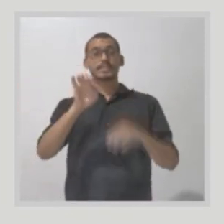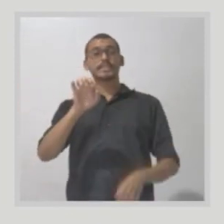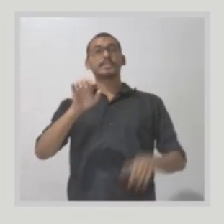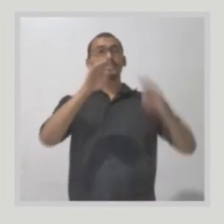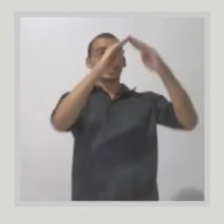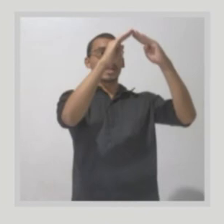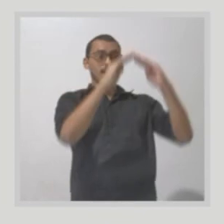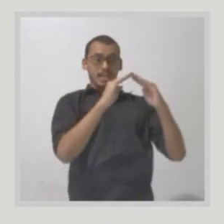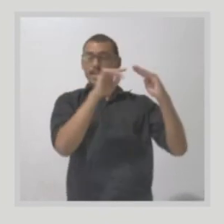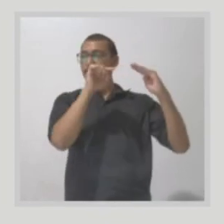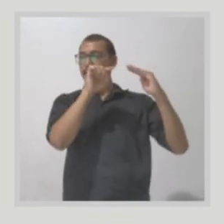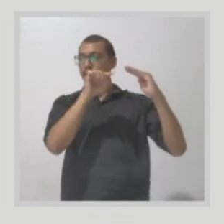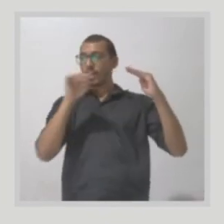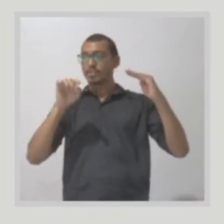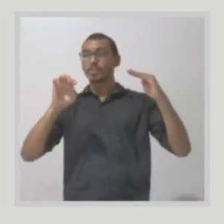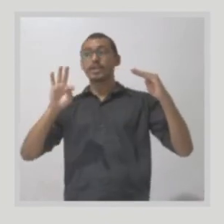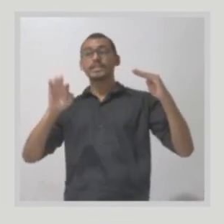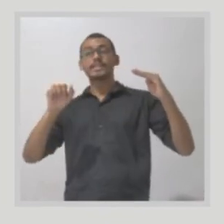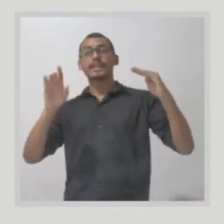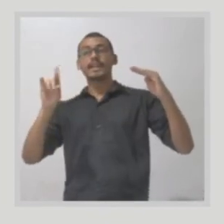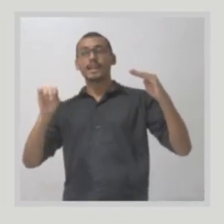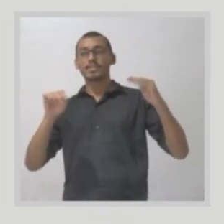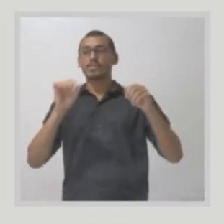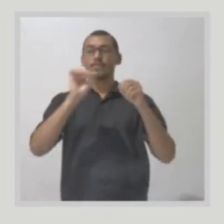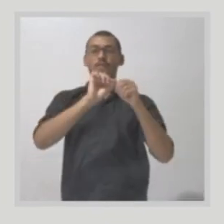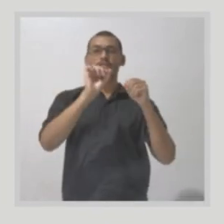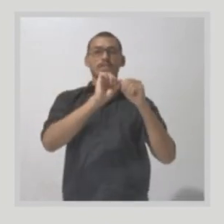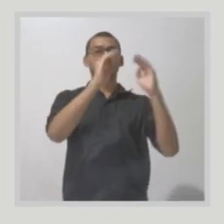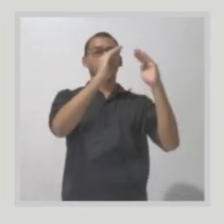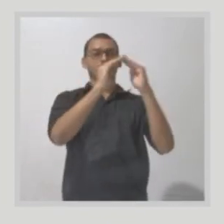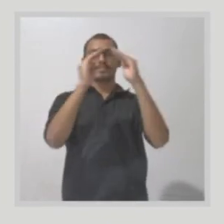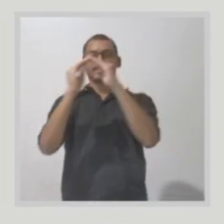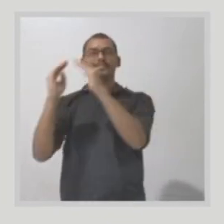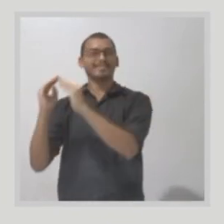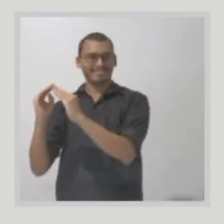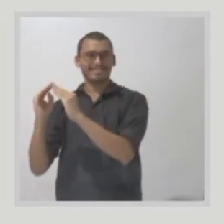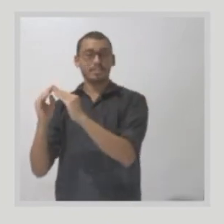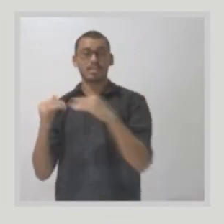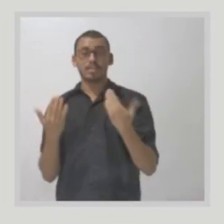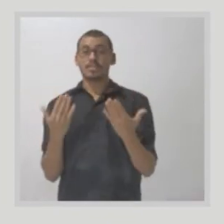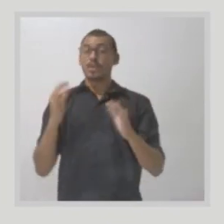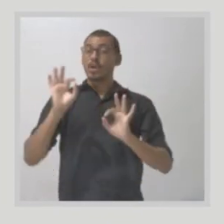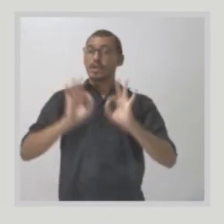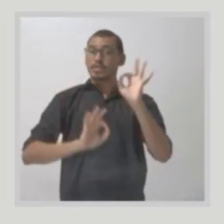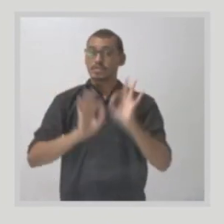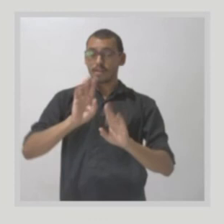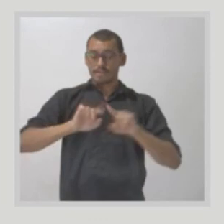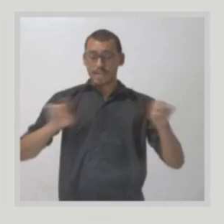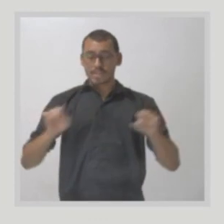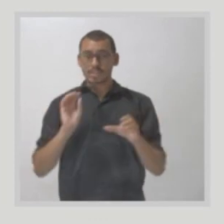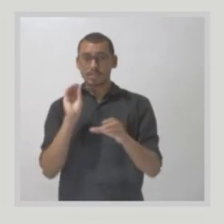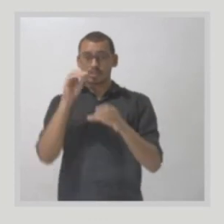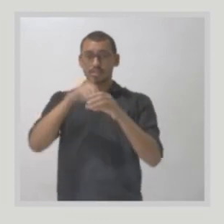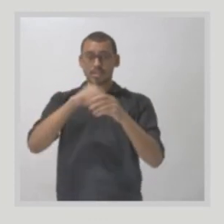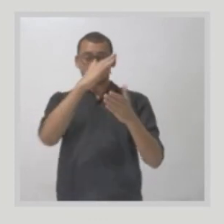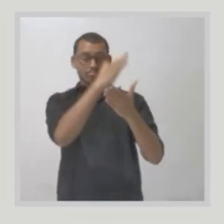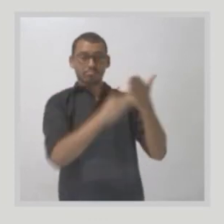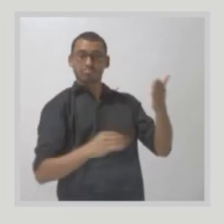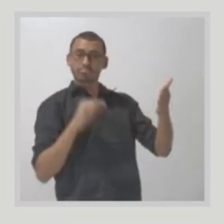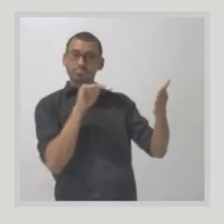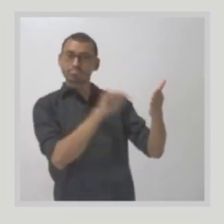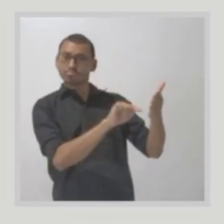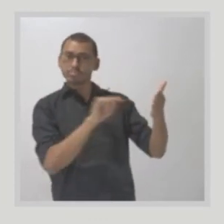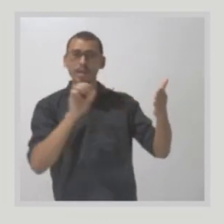vão fazendo telhados. As variações presentes no poema acima evidenciam que tipo